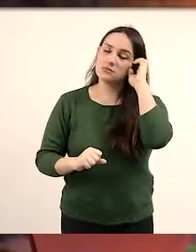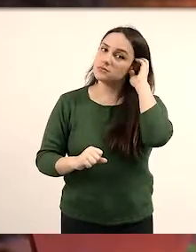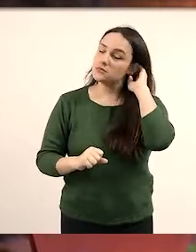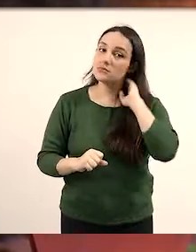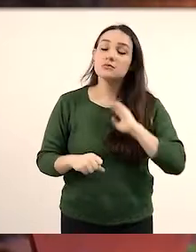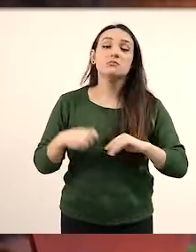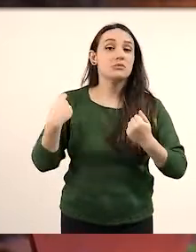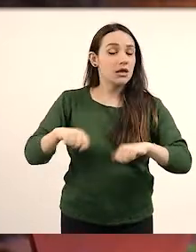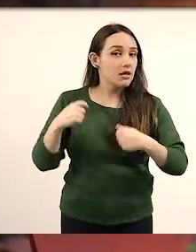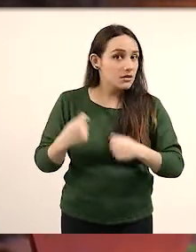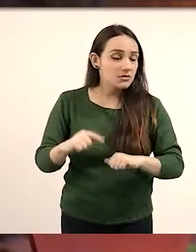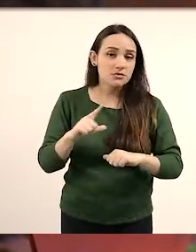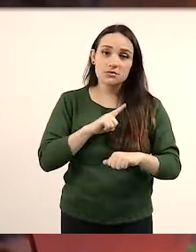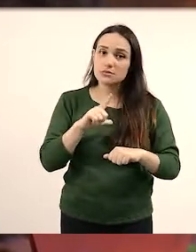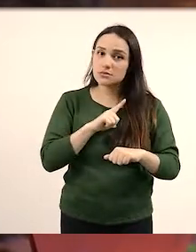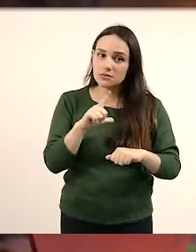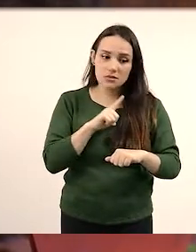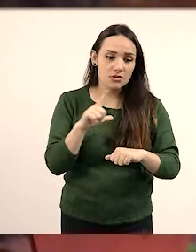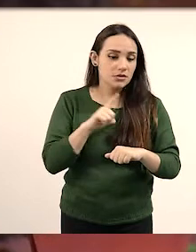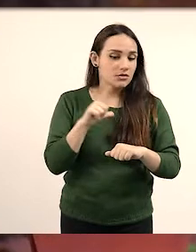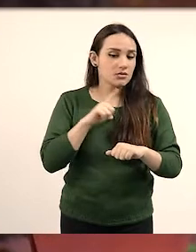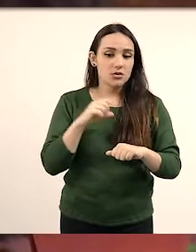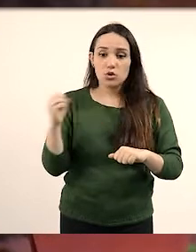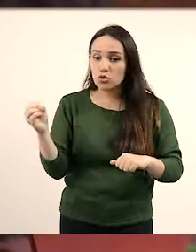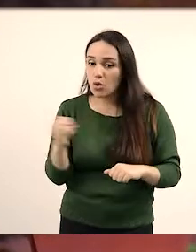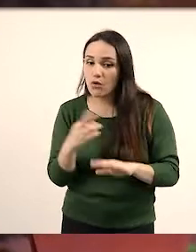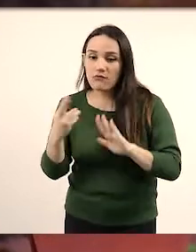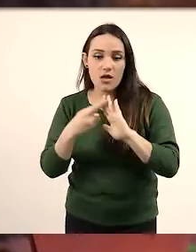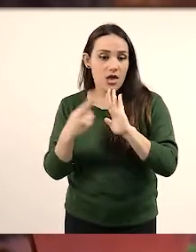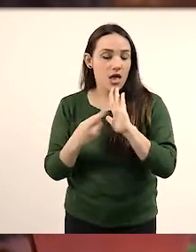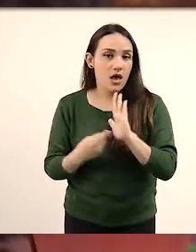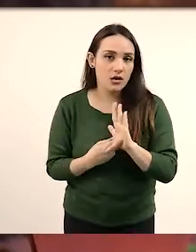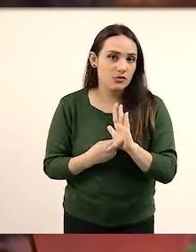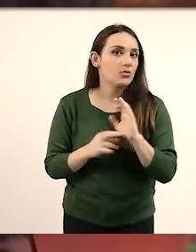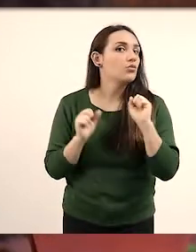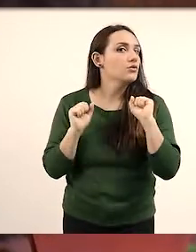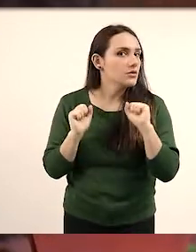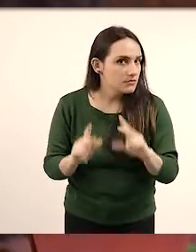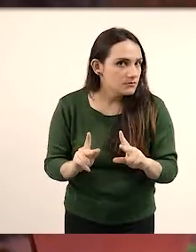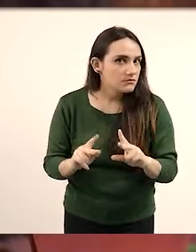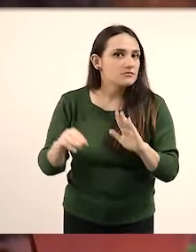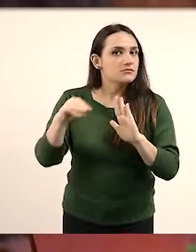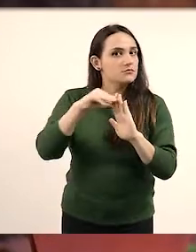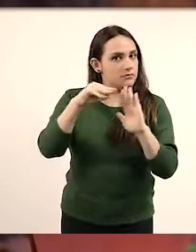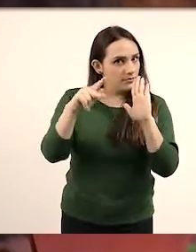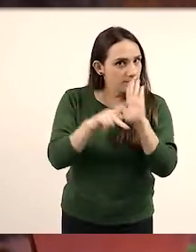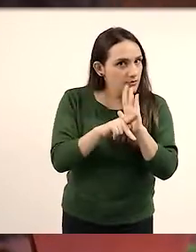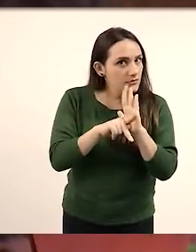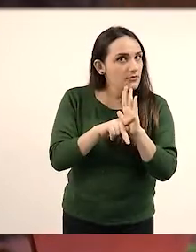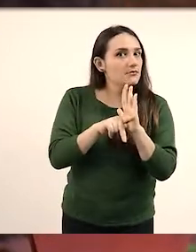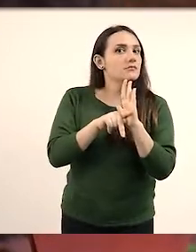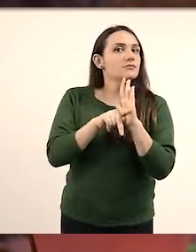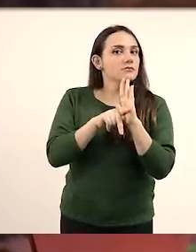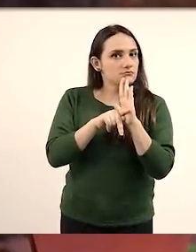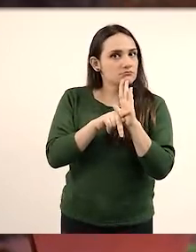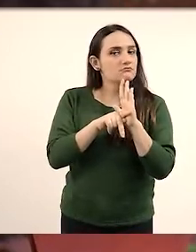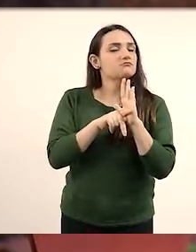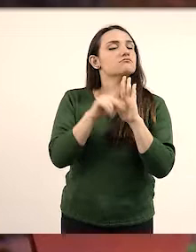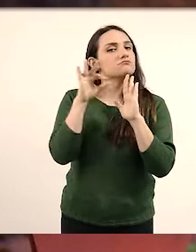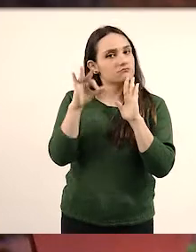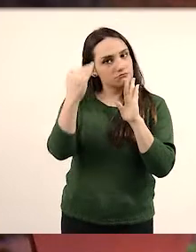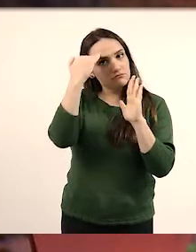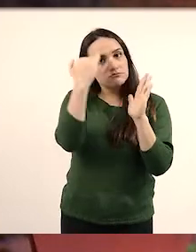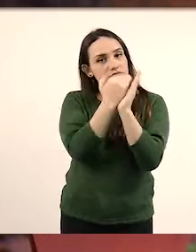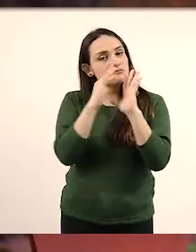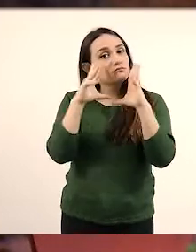de diversas relações jurídicas que precisavam ser regradas. Nesse ponto, a medida provisória